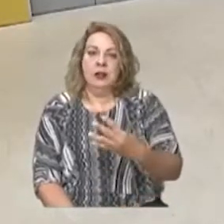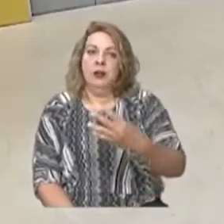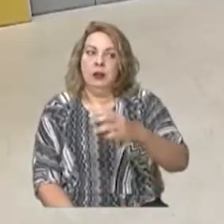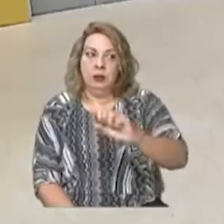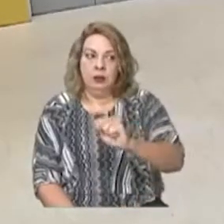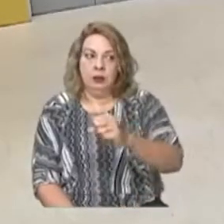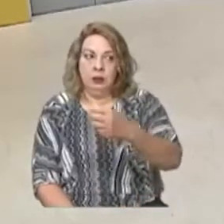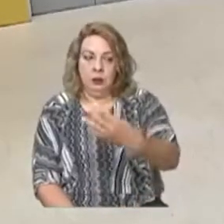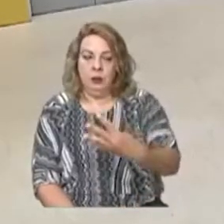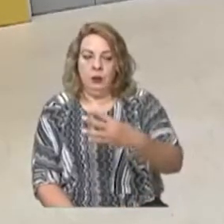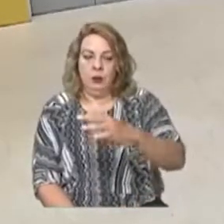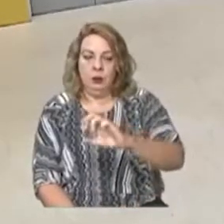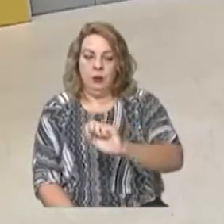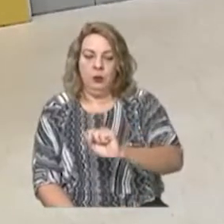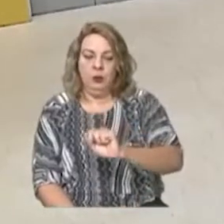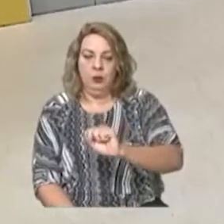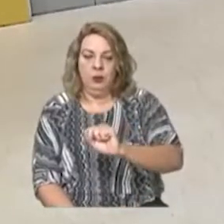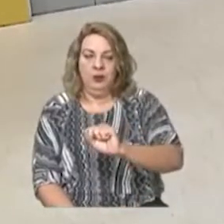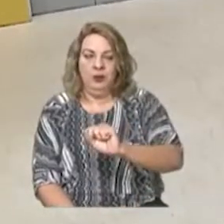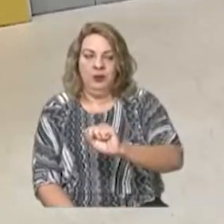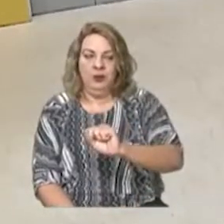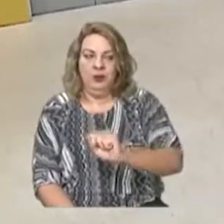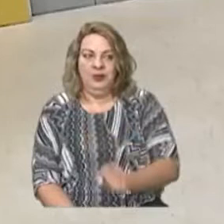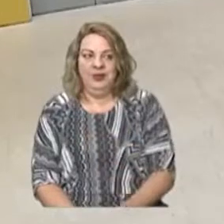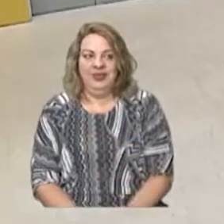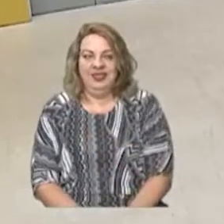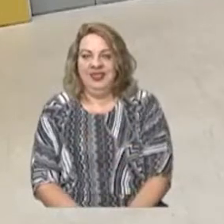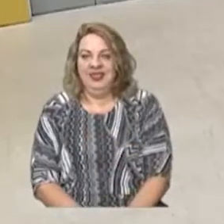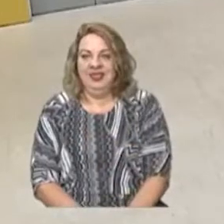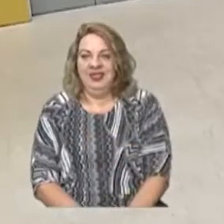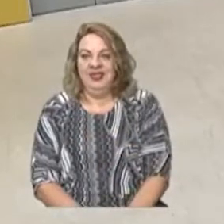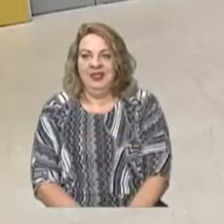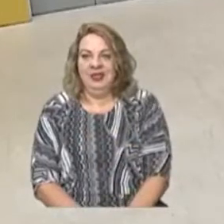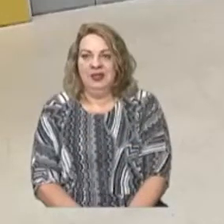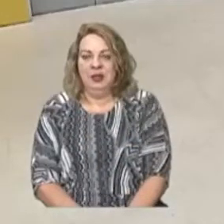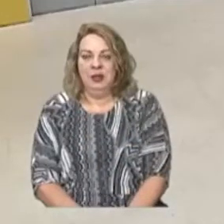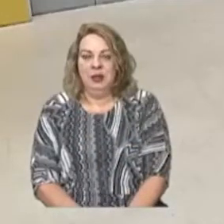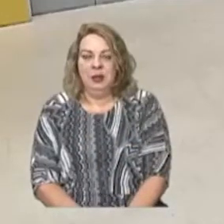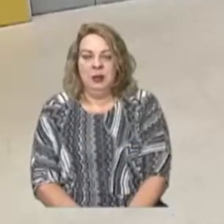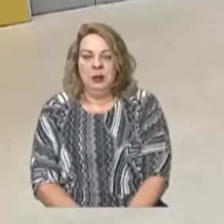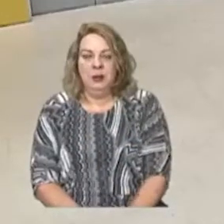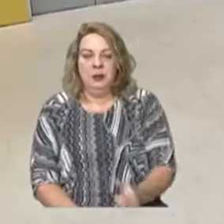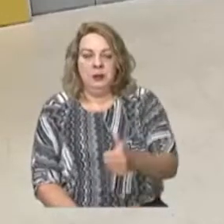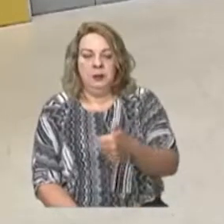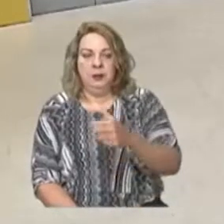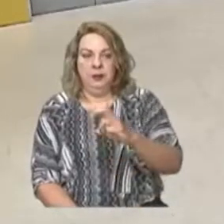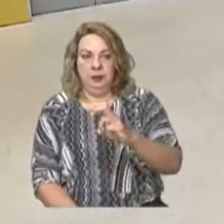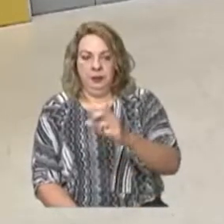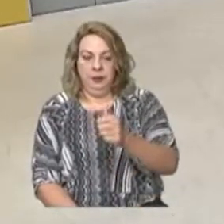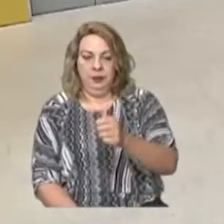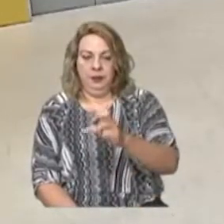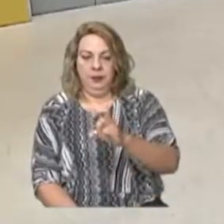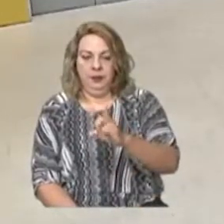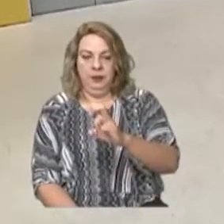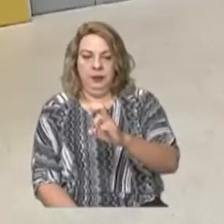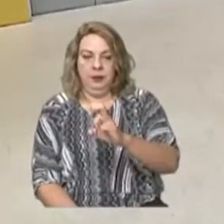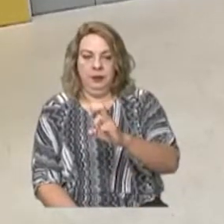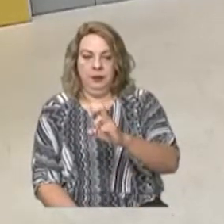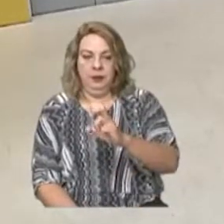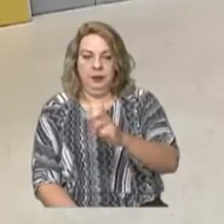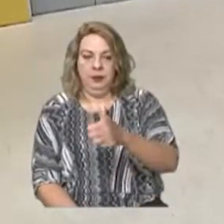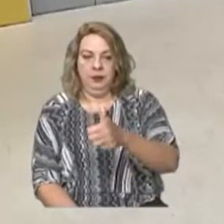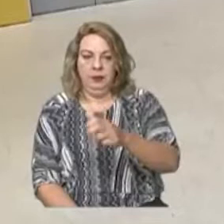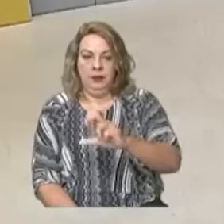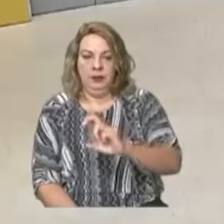48, tem aí 48, marque 48. E o 15, saiu agora, número 15. Número 15.